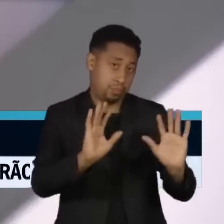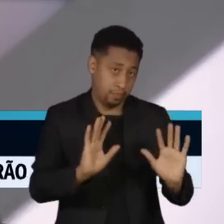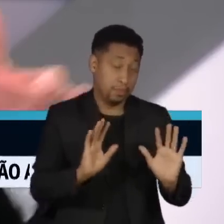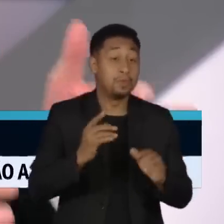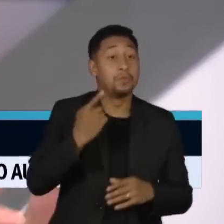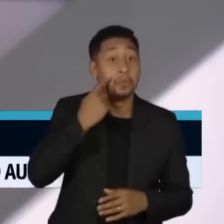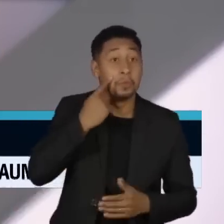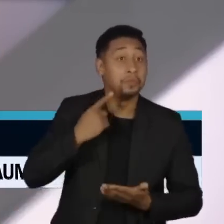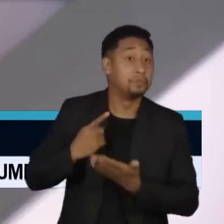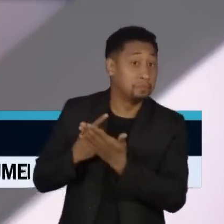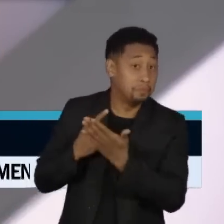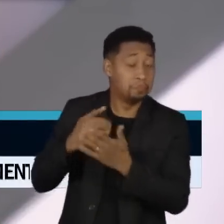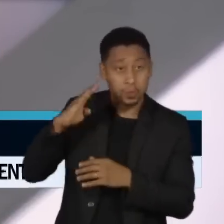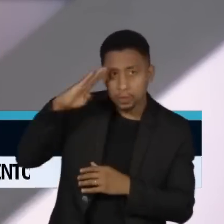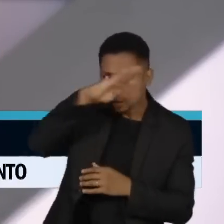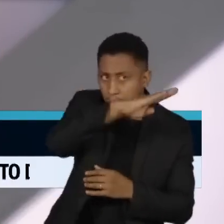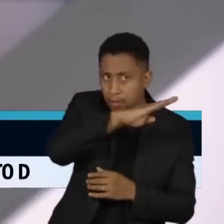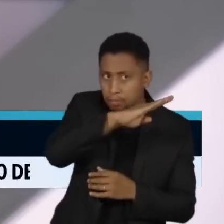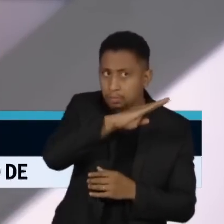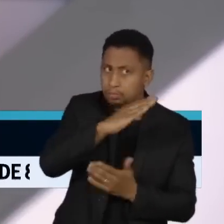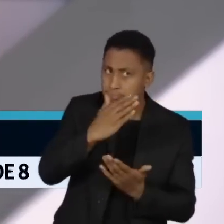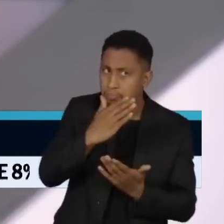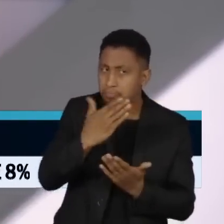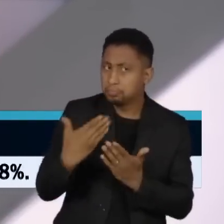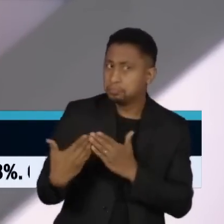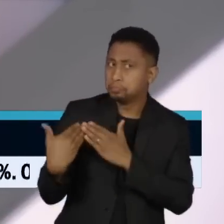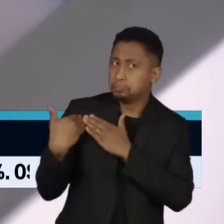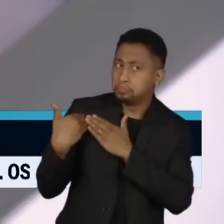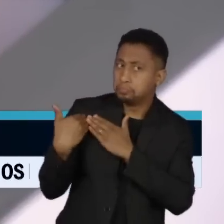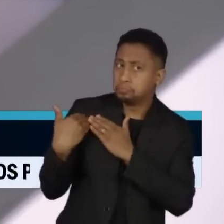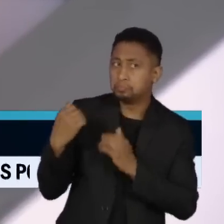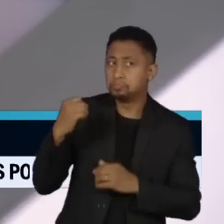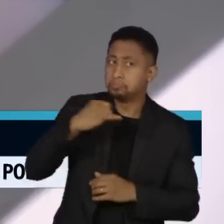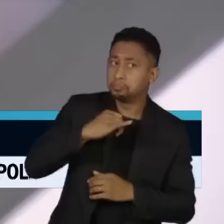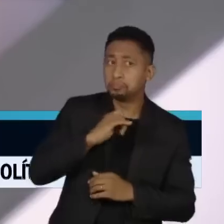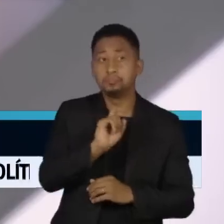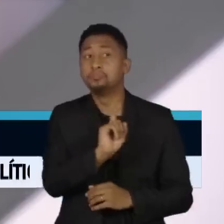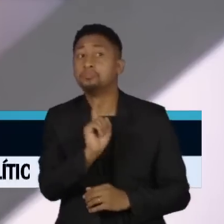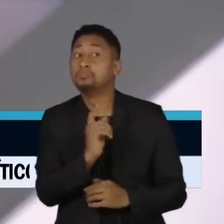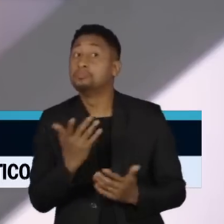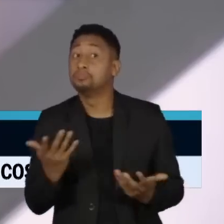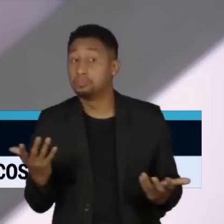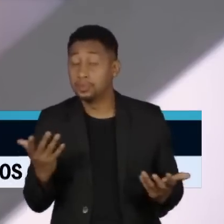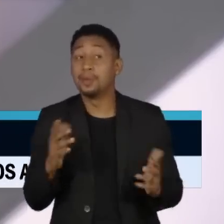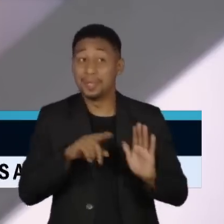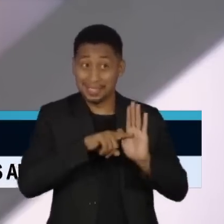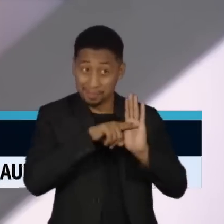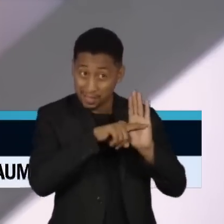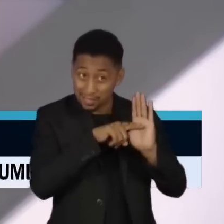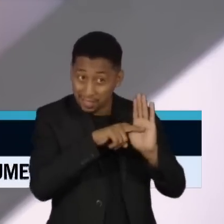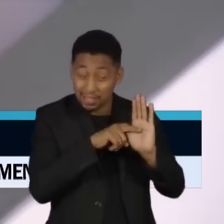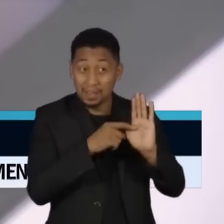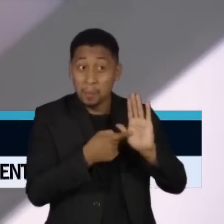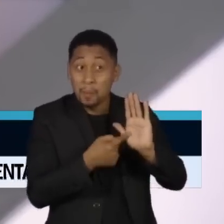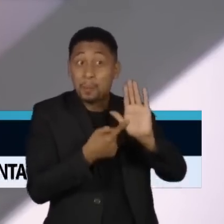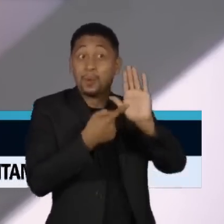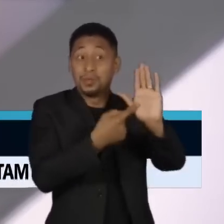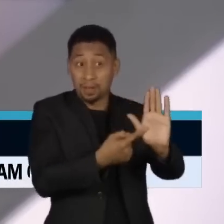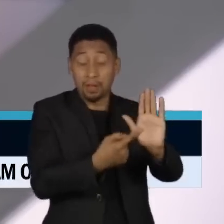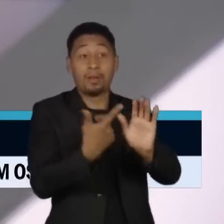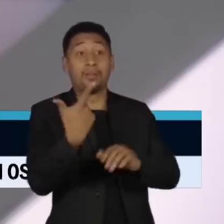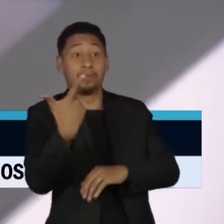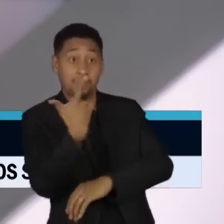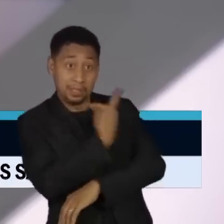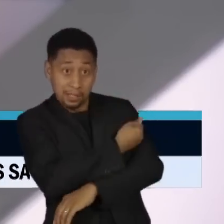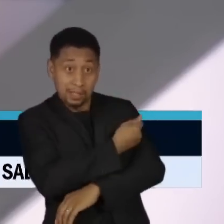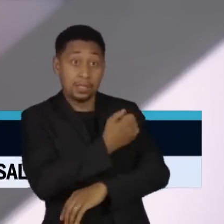é responsável na responsável mas eu acho que essa situação vai direcionar no futuro ser um Presidente da República